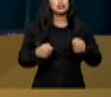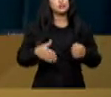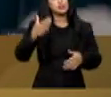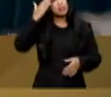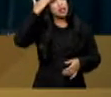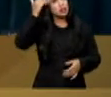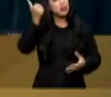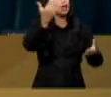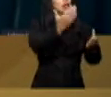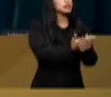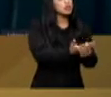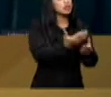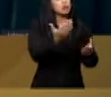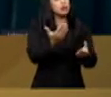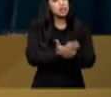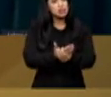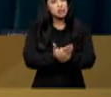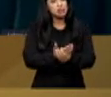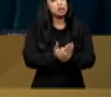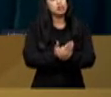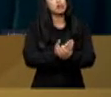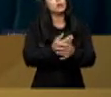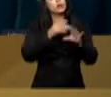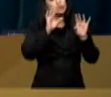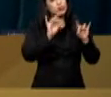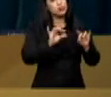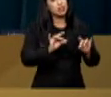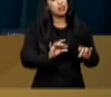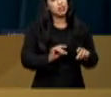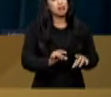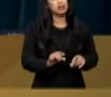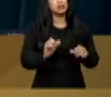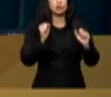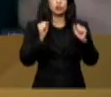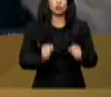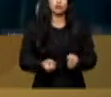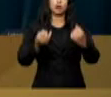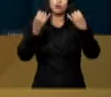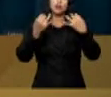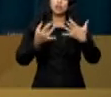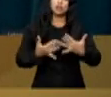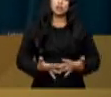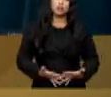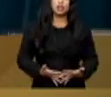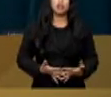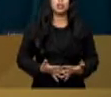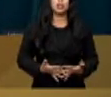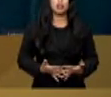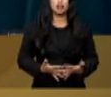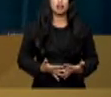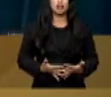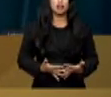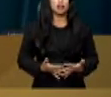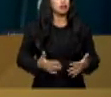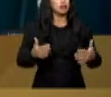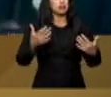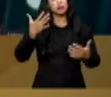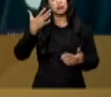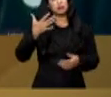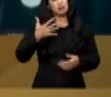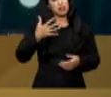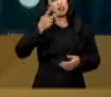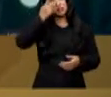ações, pronunciar-se quanto a essas ações, repito, sem ouvir